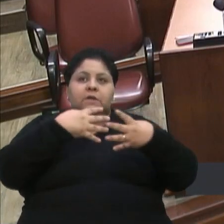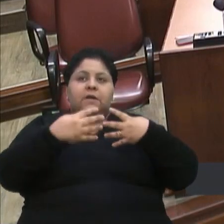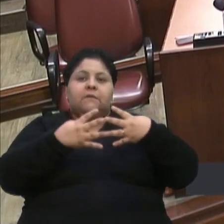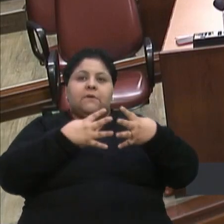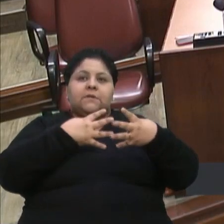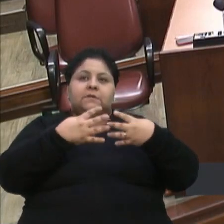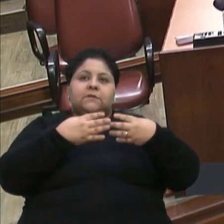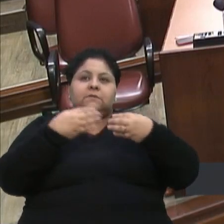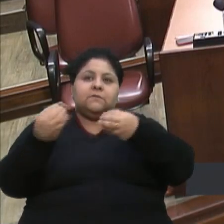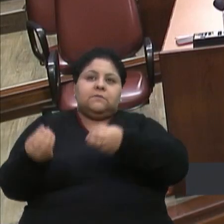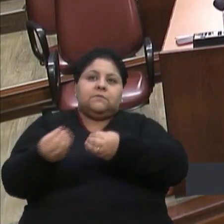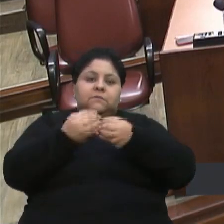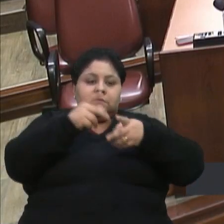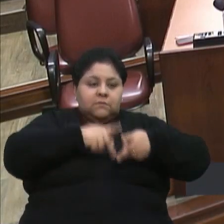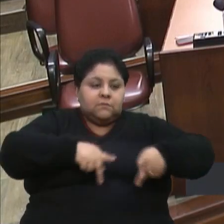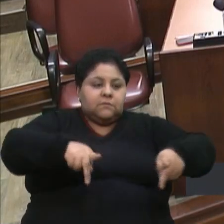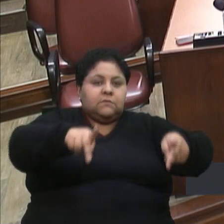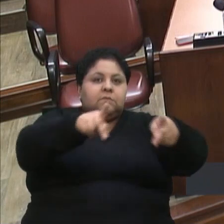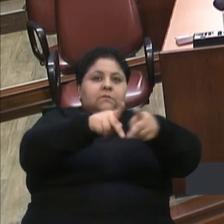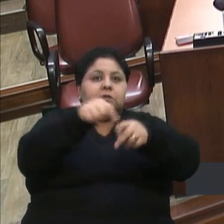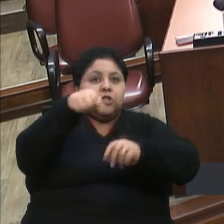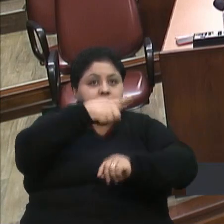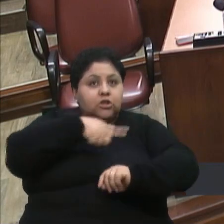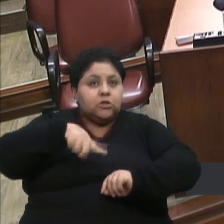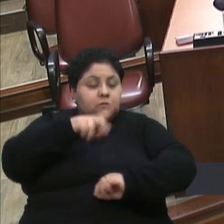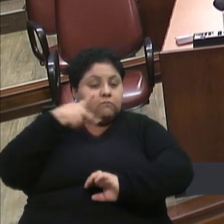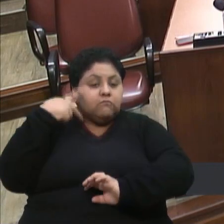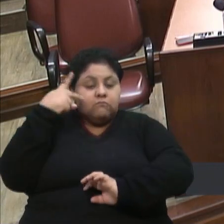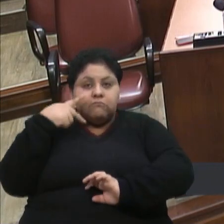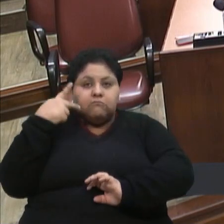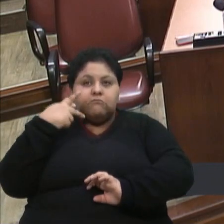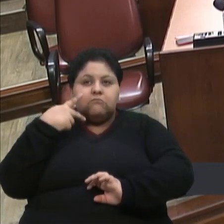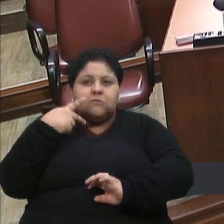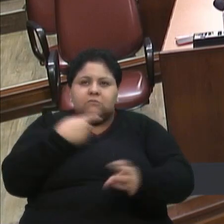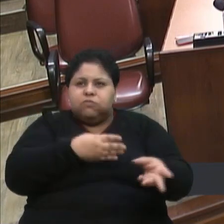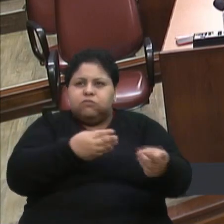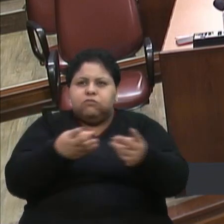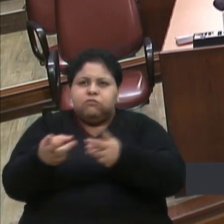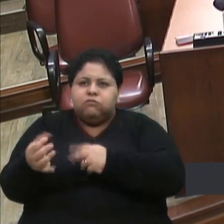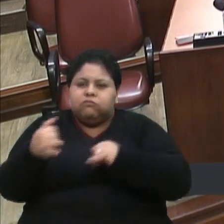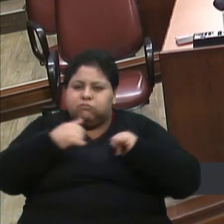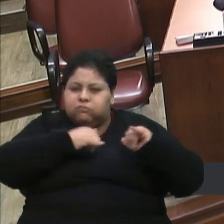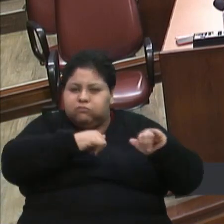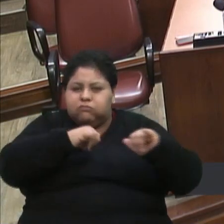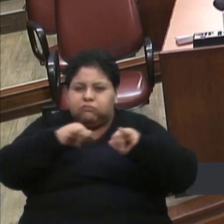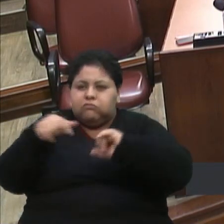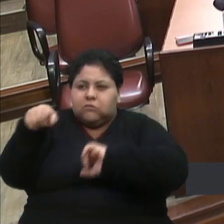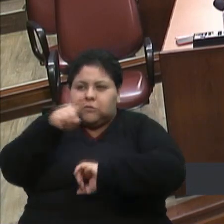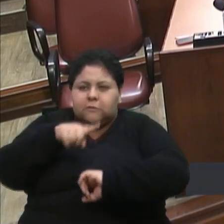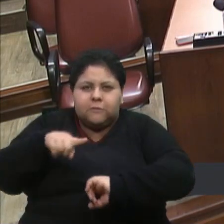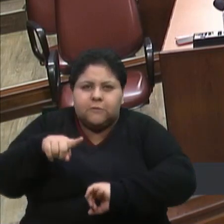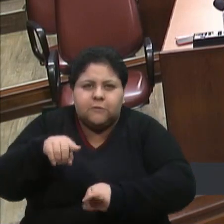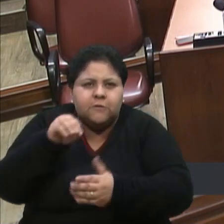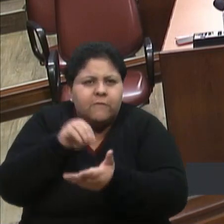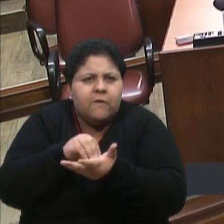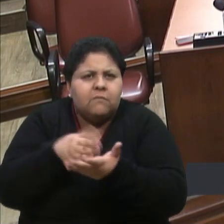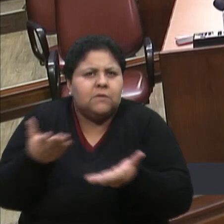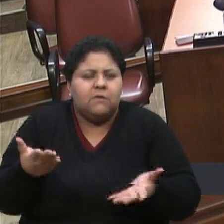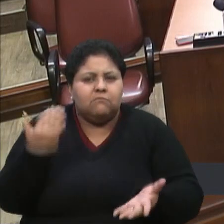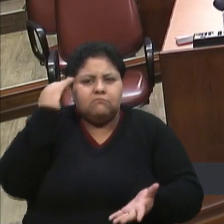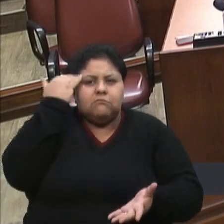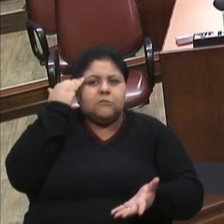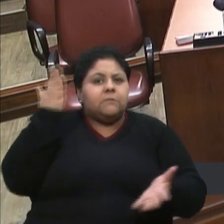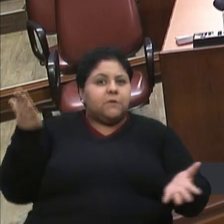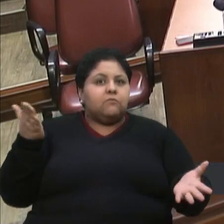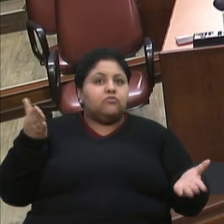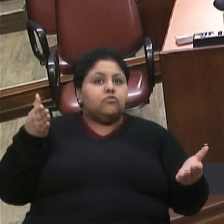toda a população e até a nós, vereadores. São muitas informações que muitos de nós até não tínhamos, né, que estamos tendo